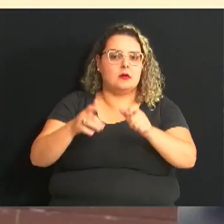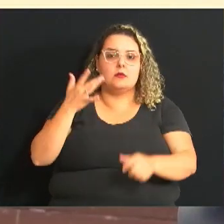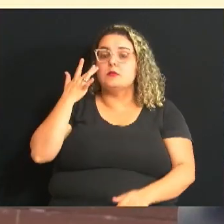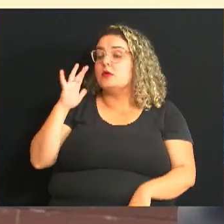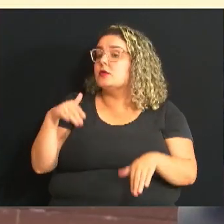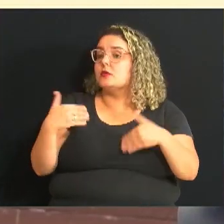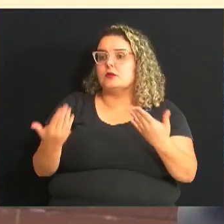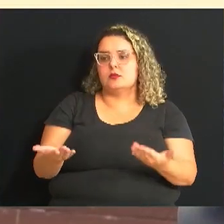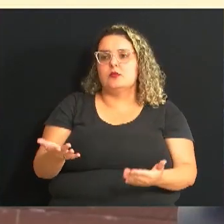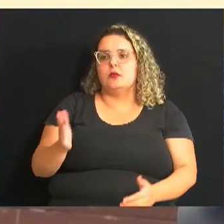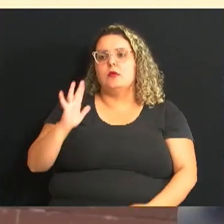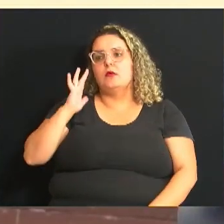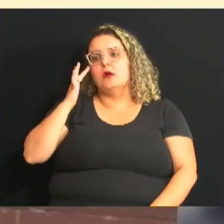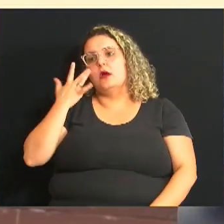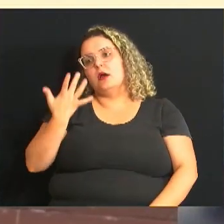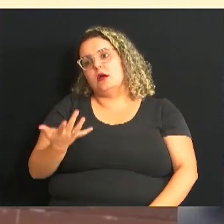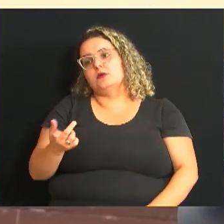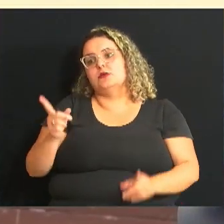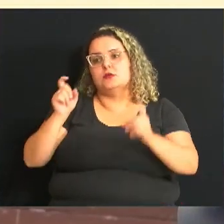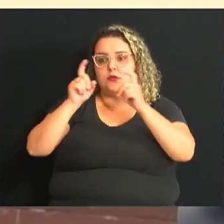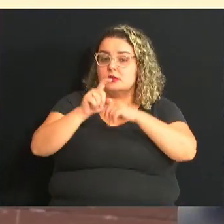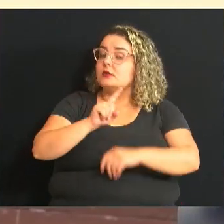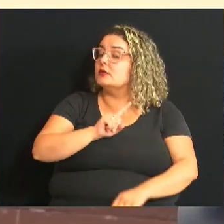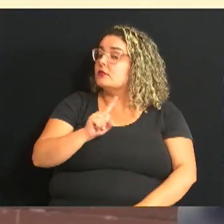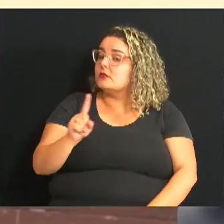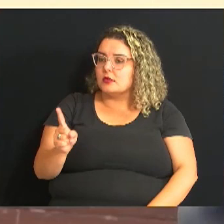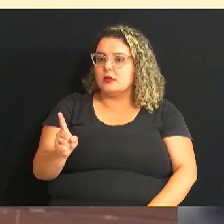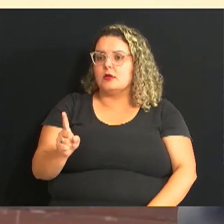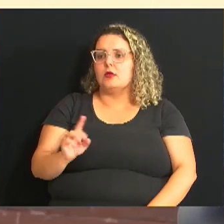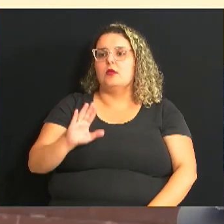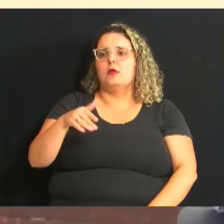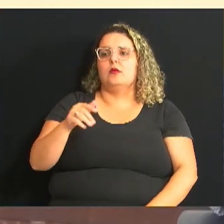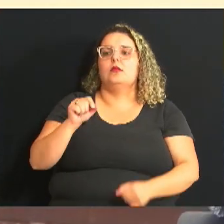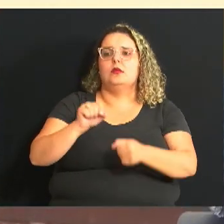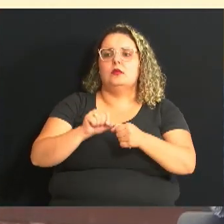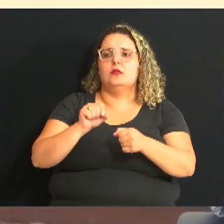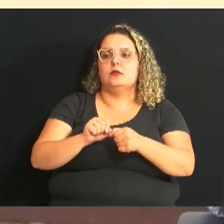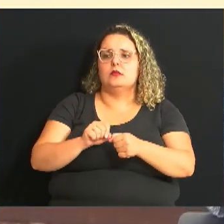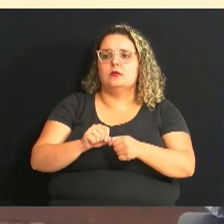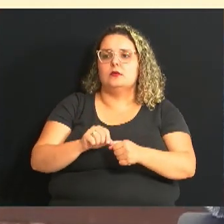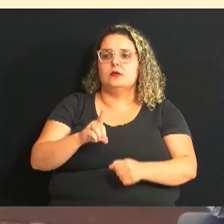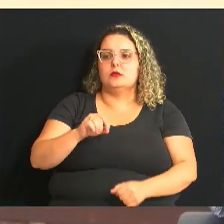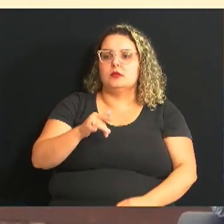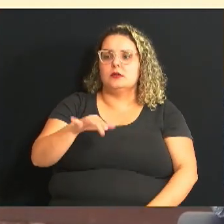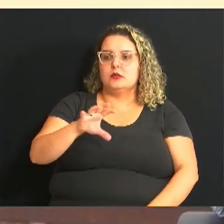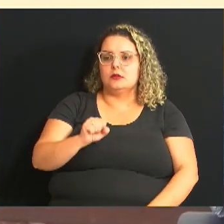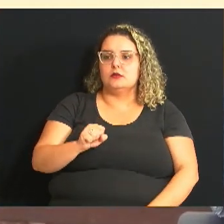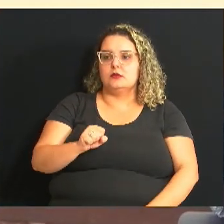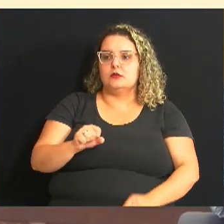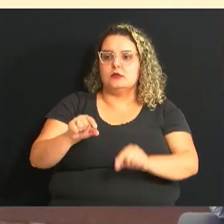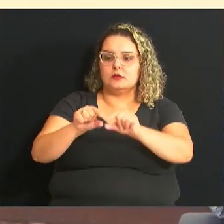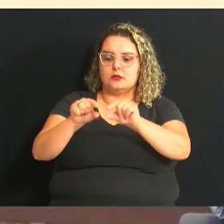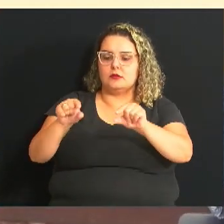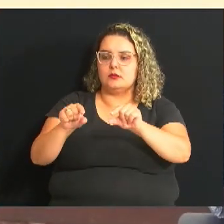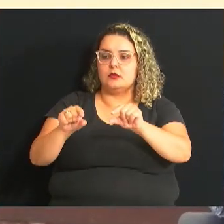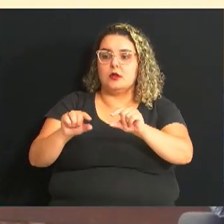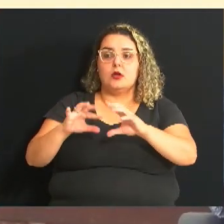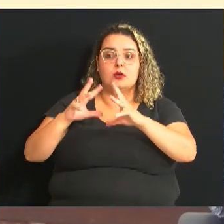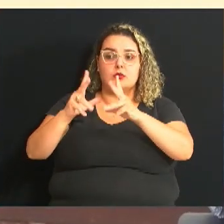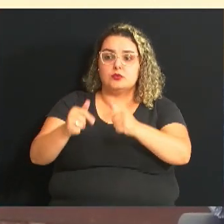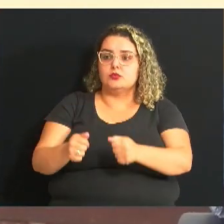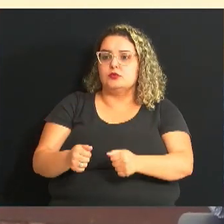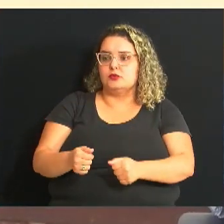Ou acham que é muito complicado. Não é. A hora que for fazer a declaração do imposto de renda, entra no campo, já sai automaticamente, se você